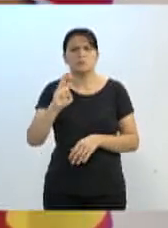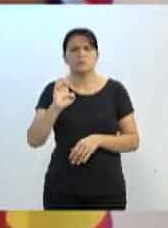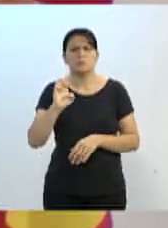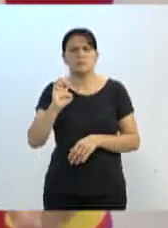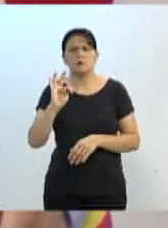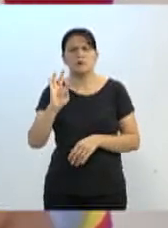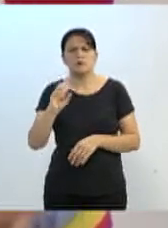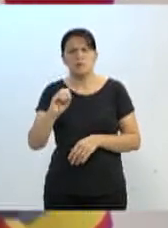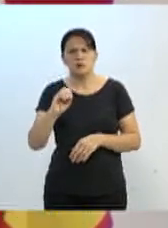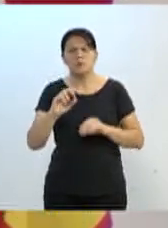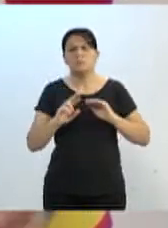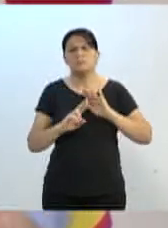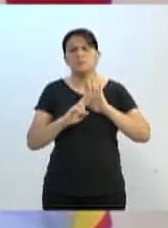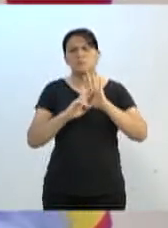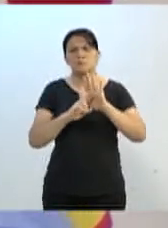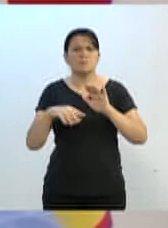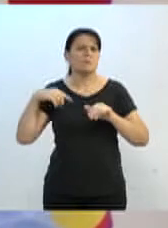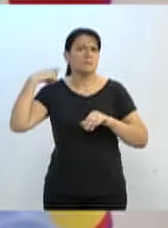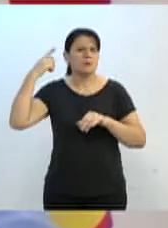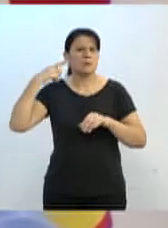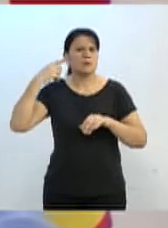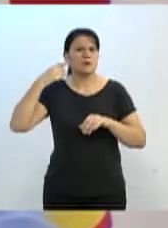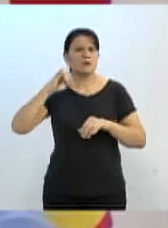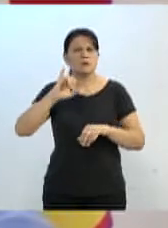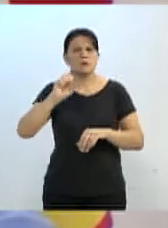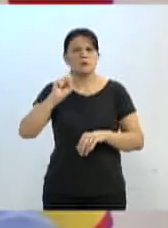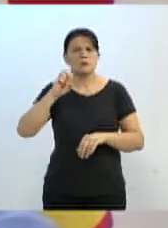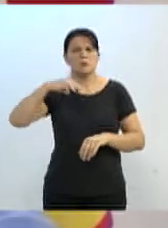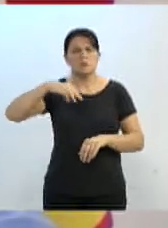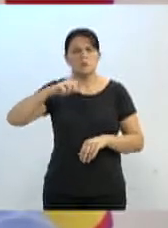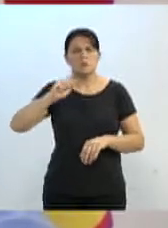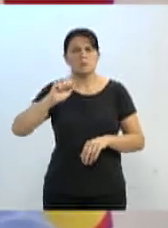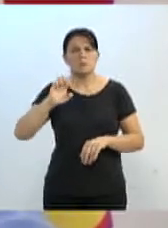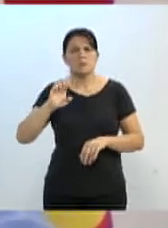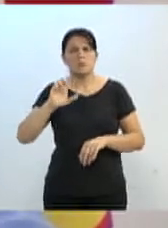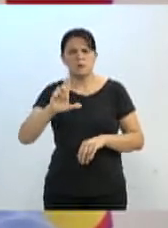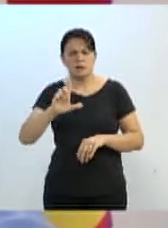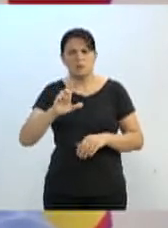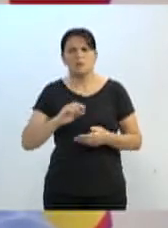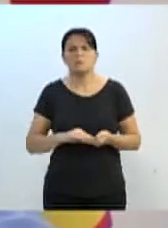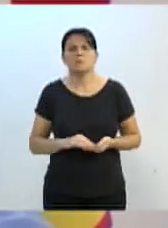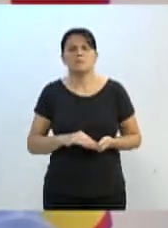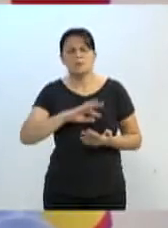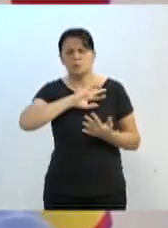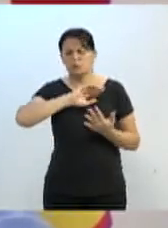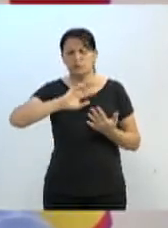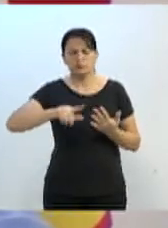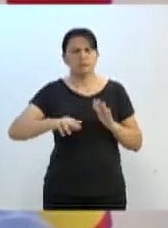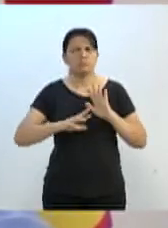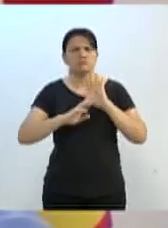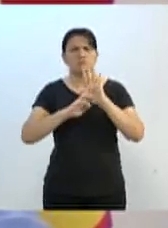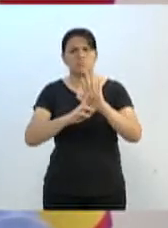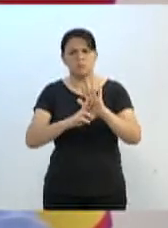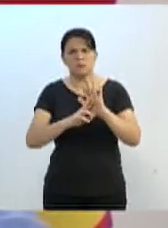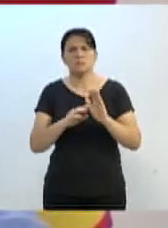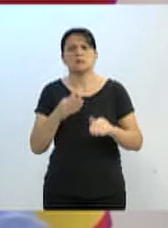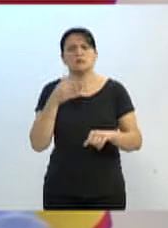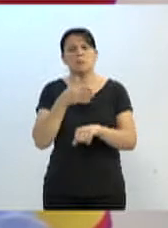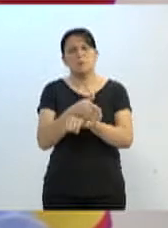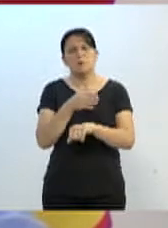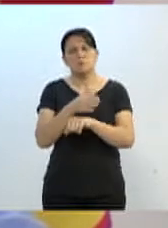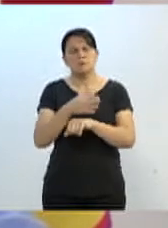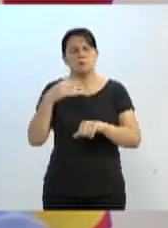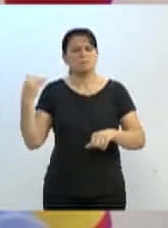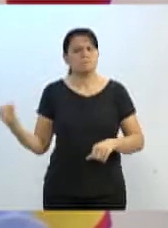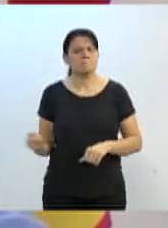representa também do deputado Ismael hoje então várias representação EA participando desse